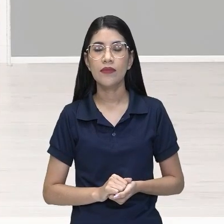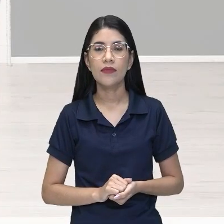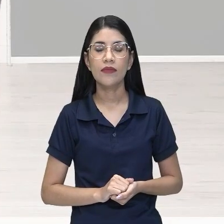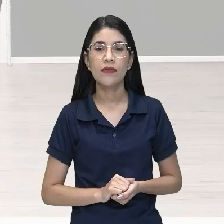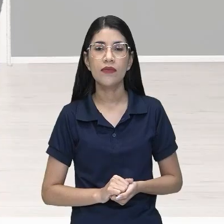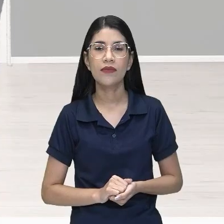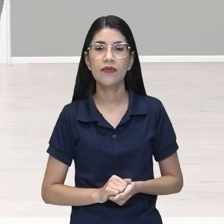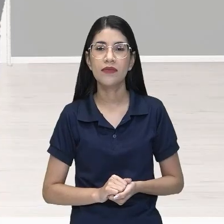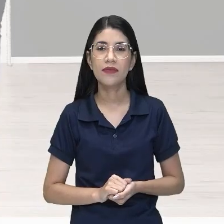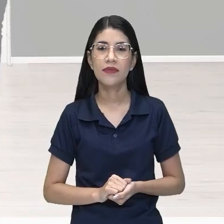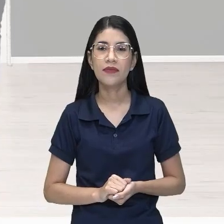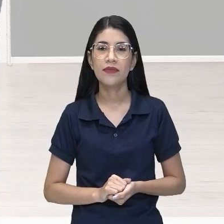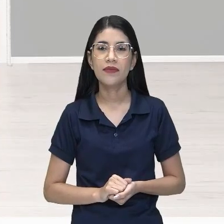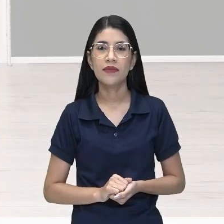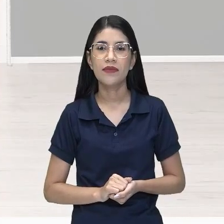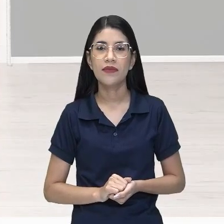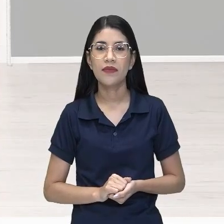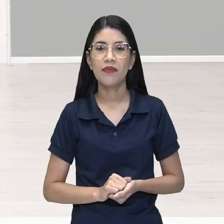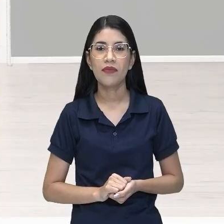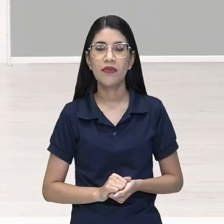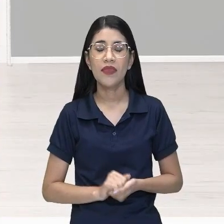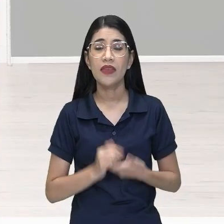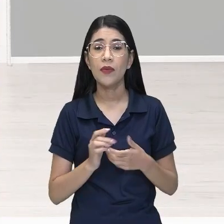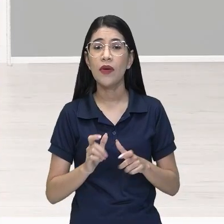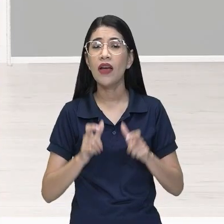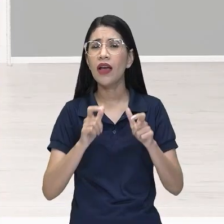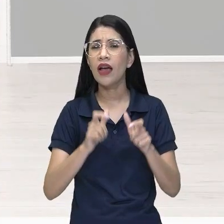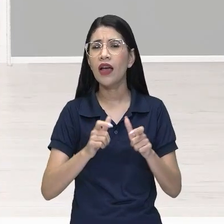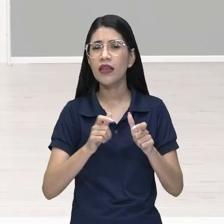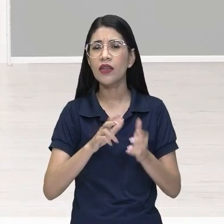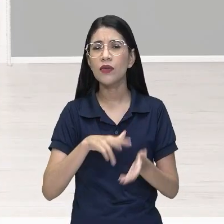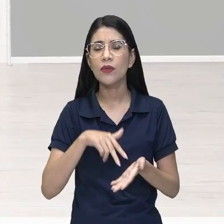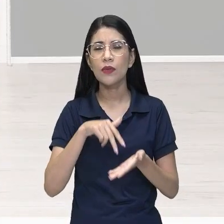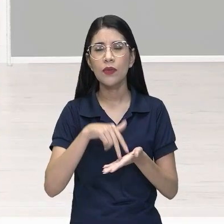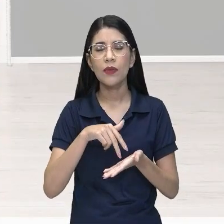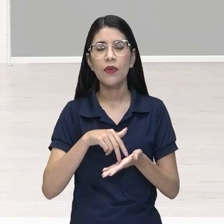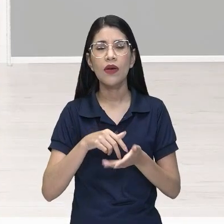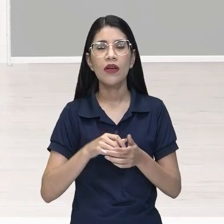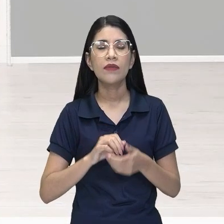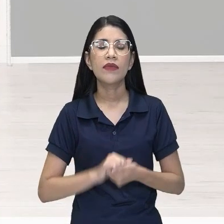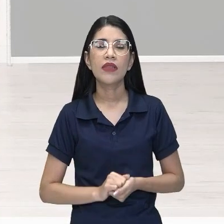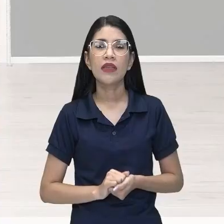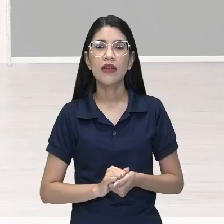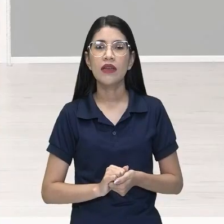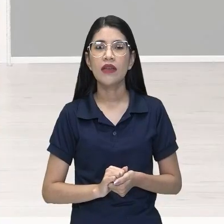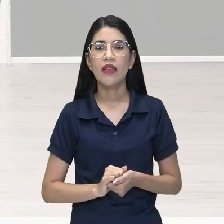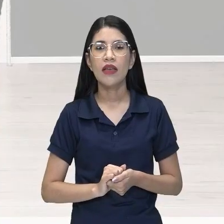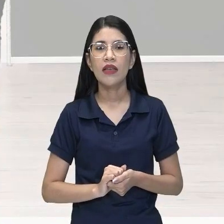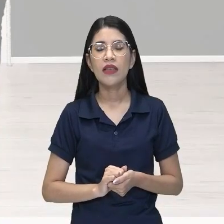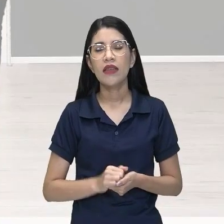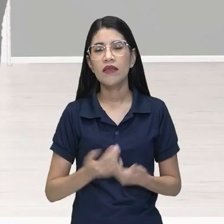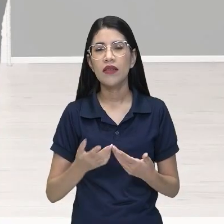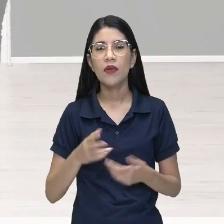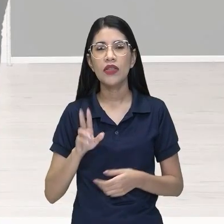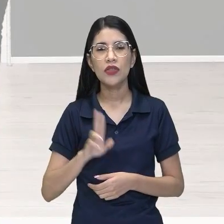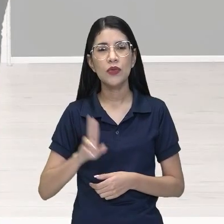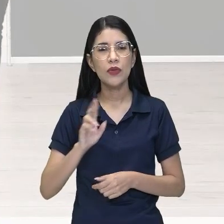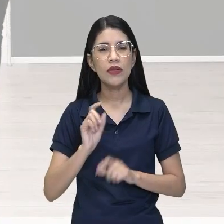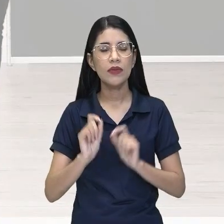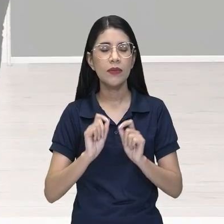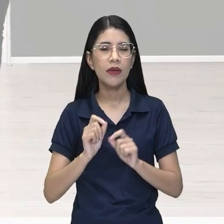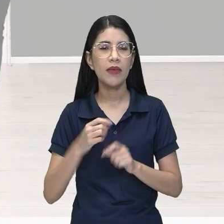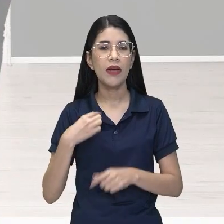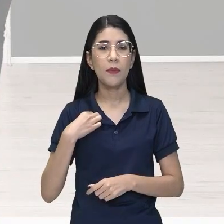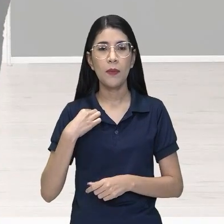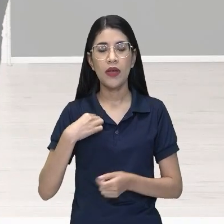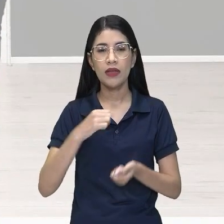As bases, né? Eu estou aqui, né, no local onde a gente costuma cuidar das roupas, lavar,